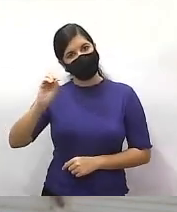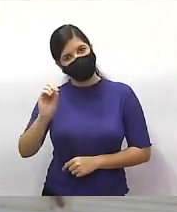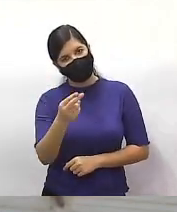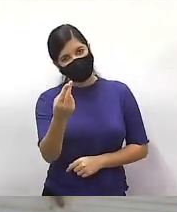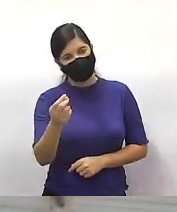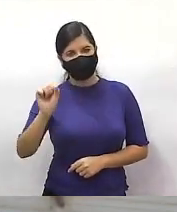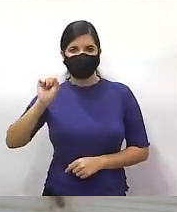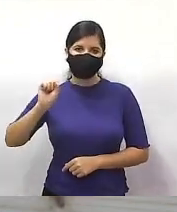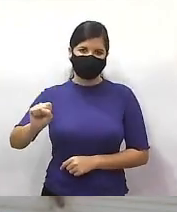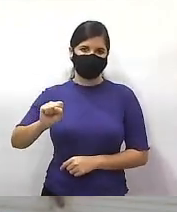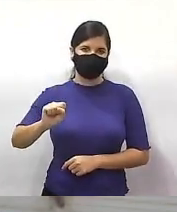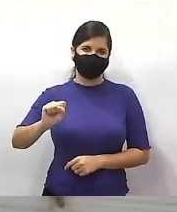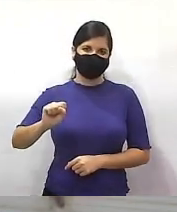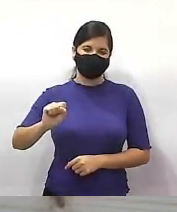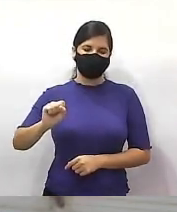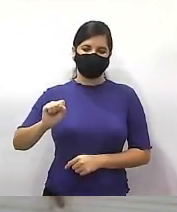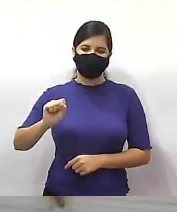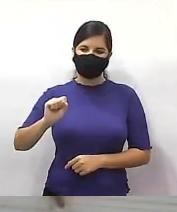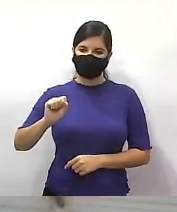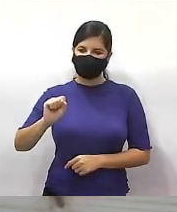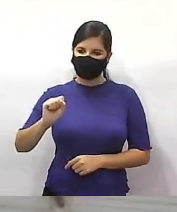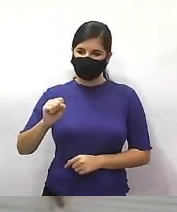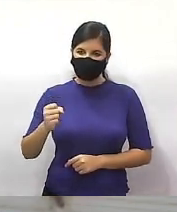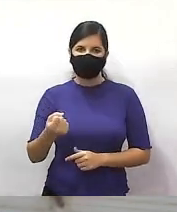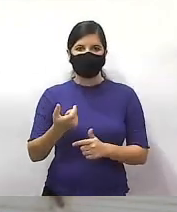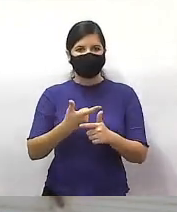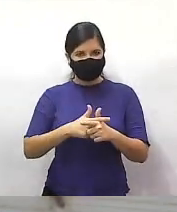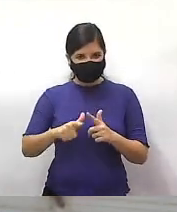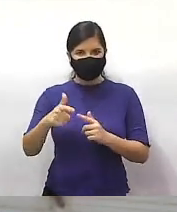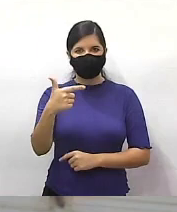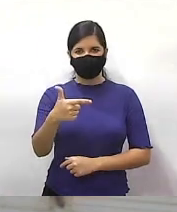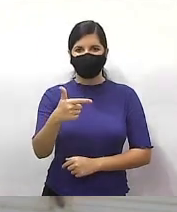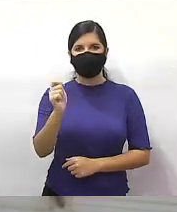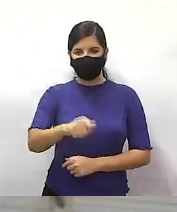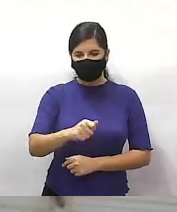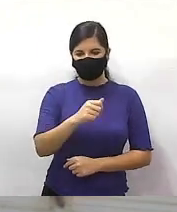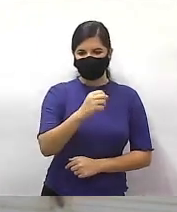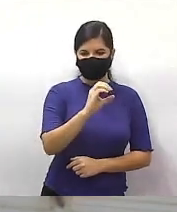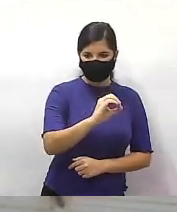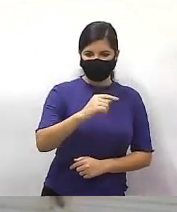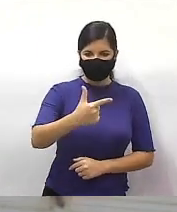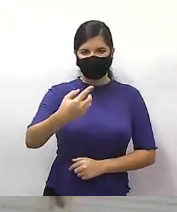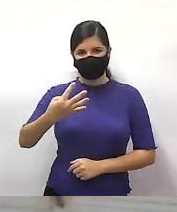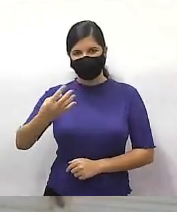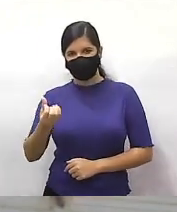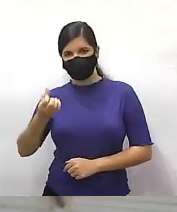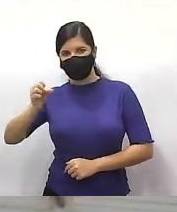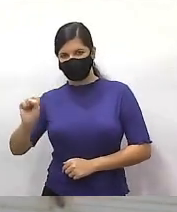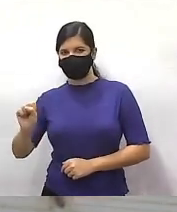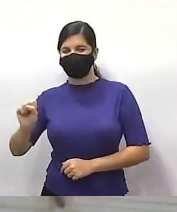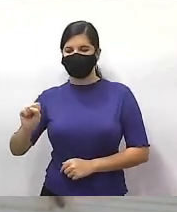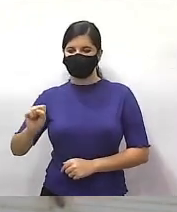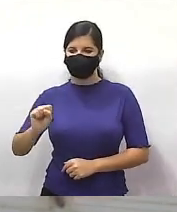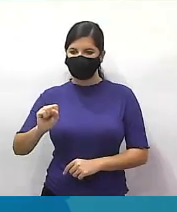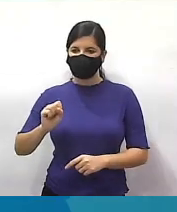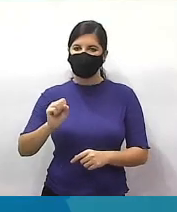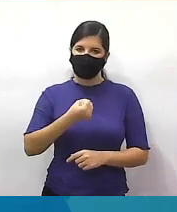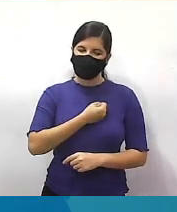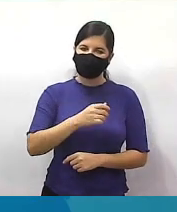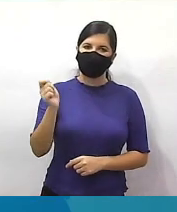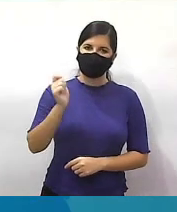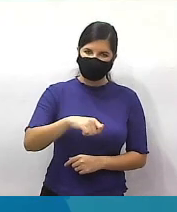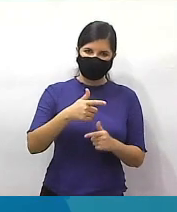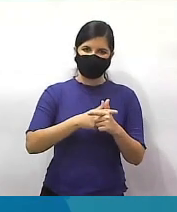ou 8. Se ligou? Múltiplo de 2. 0, 2, 4, 6 ou 8, tá bom? E aí, esses números